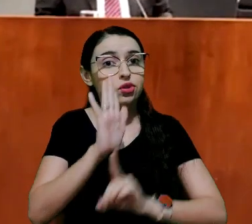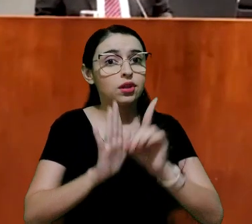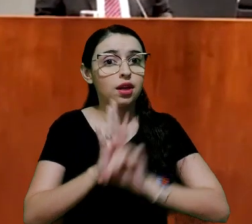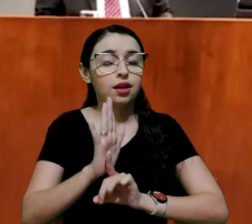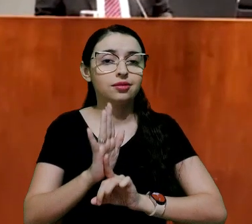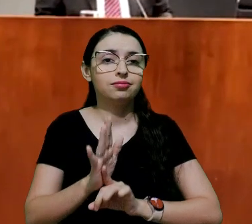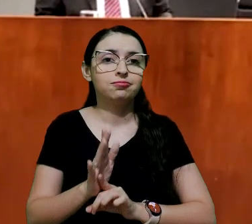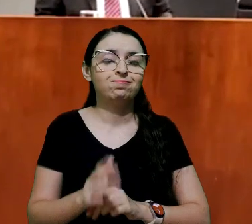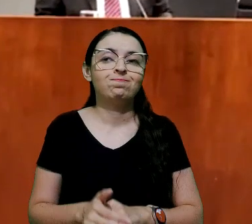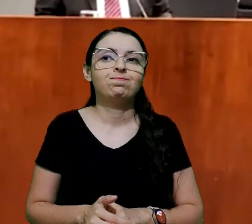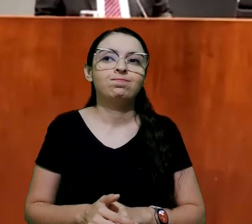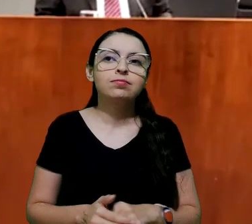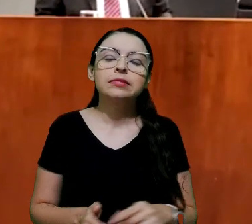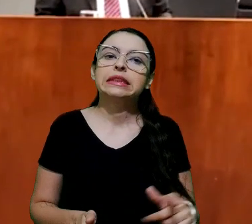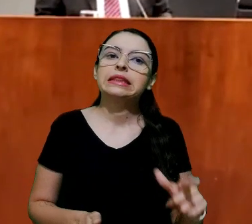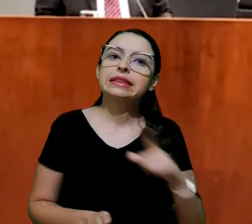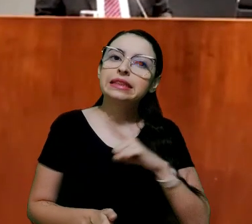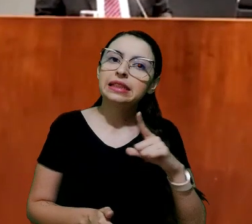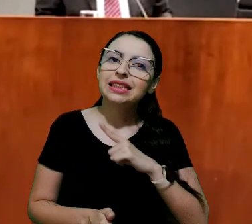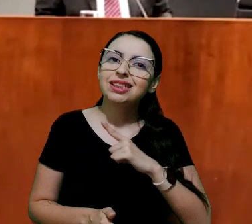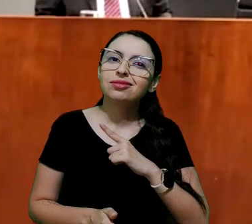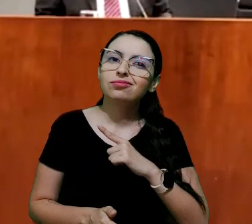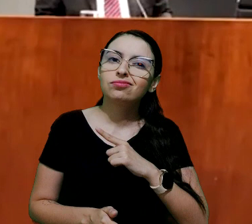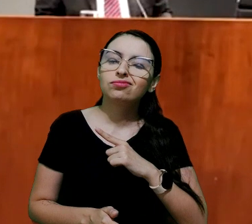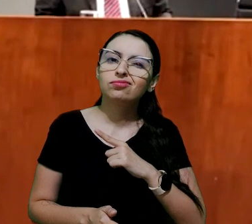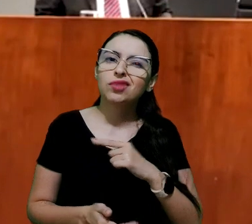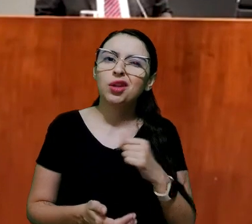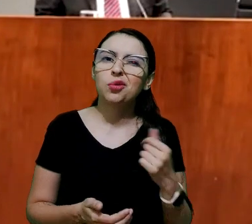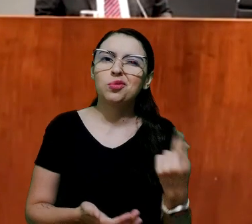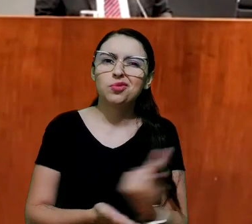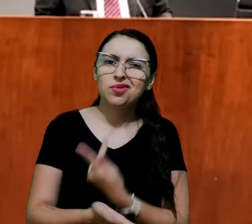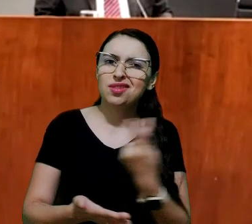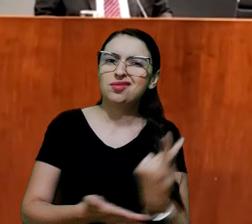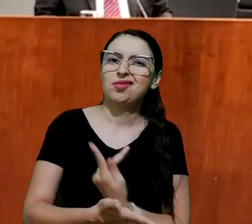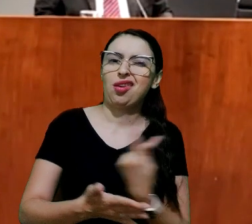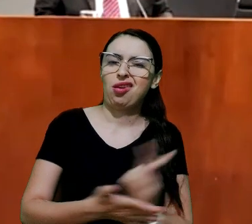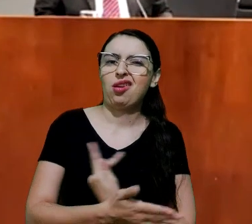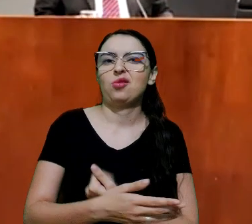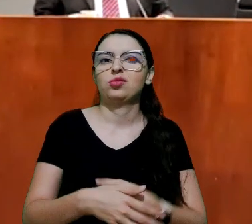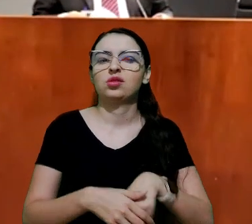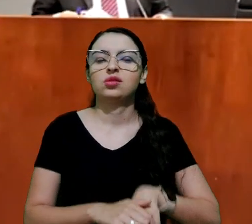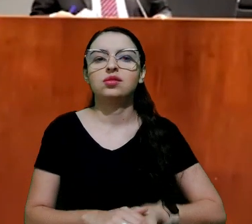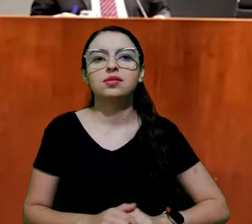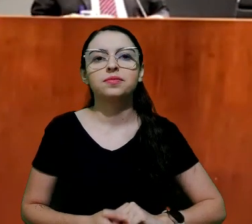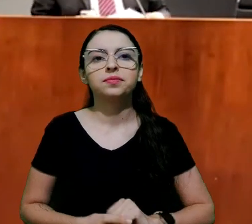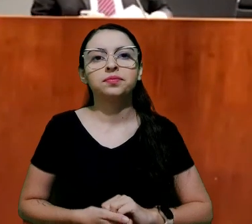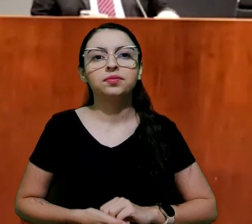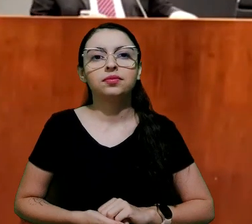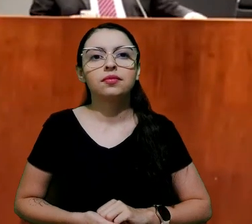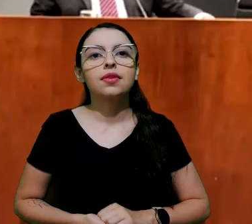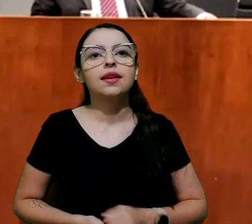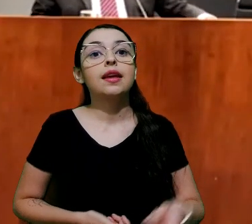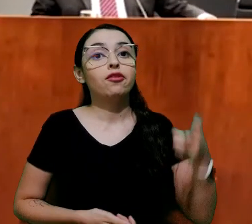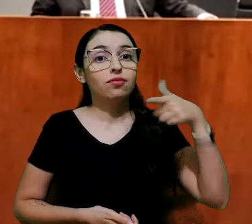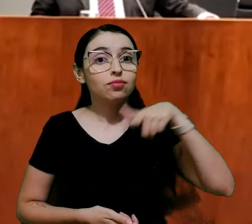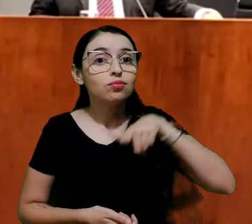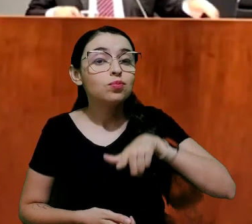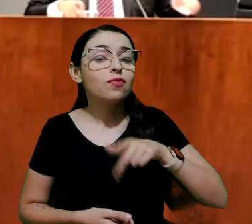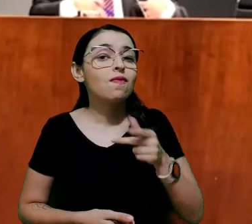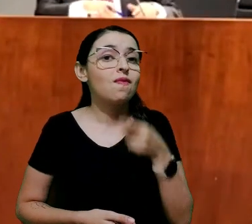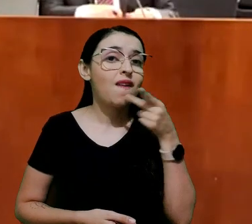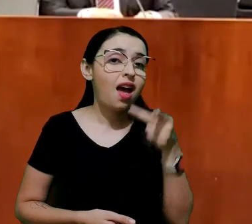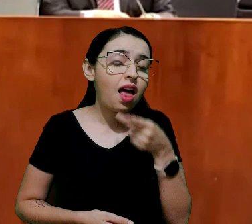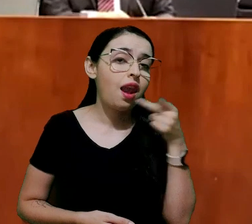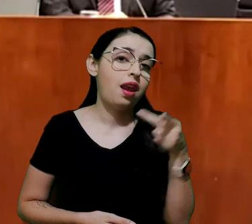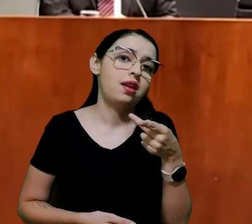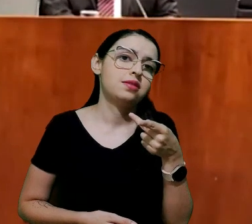haverá a marginalidade do direito de sucessões. Estou repetindo frases